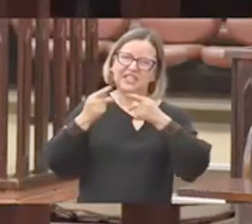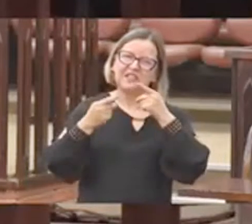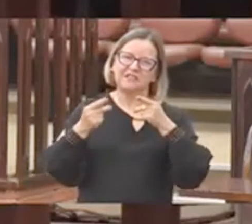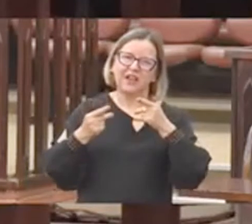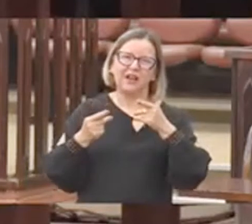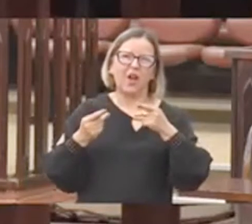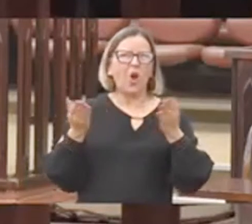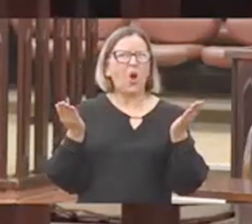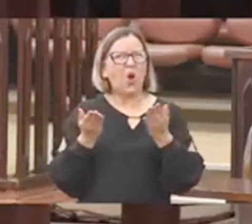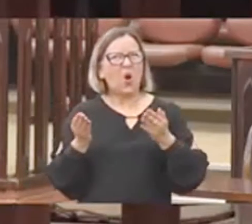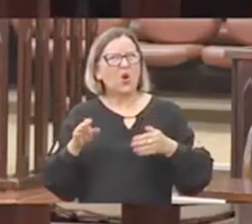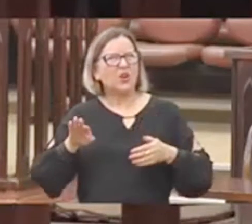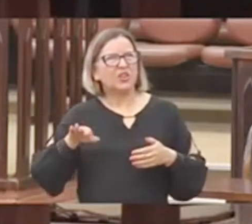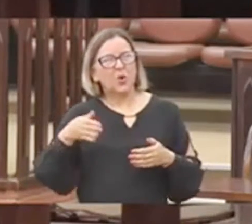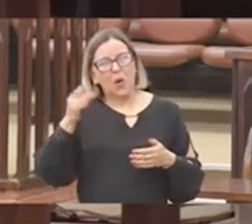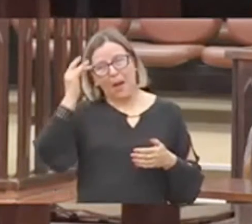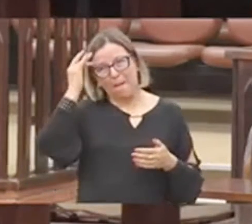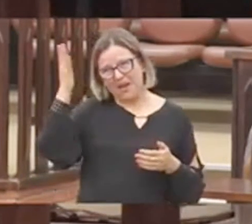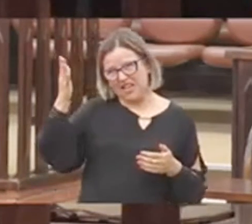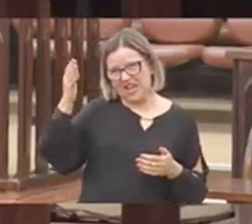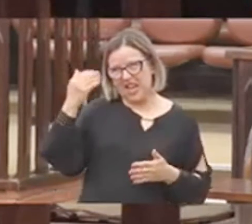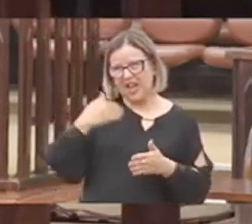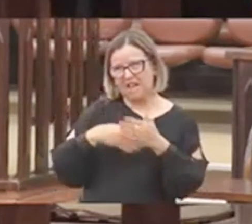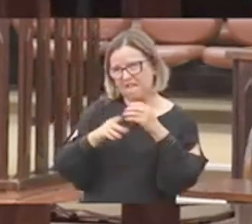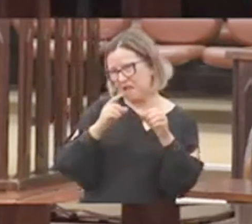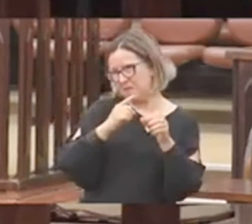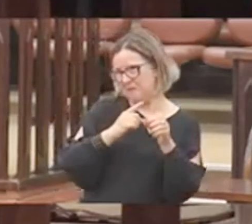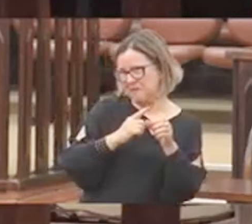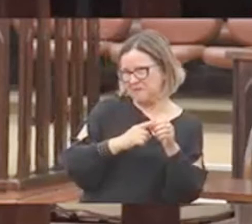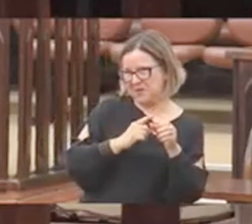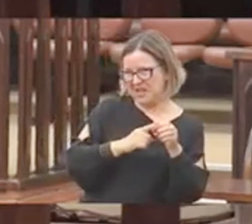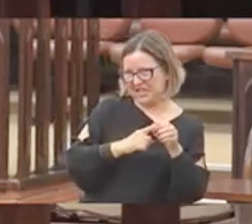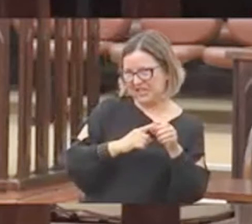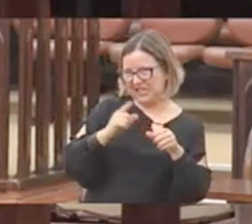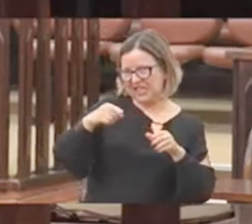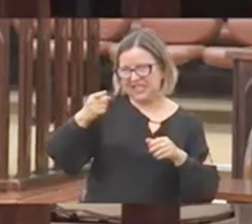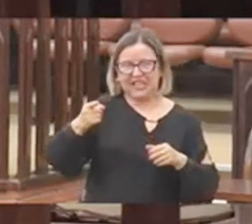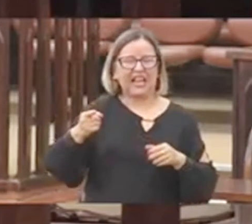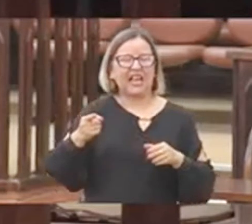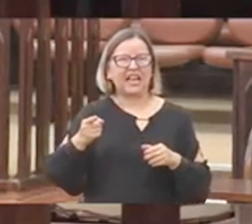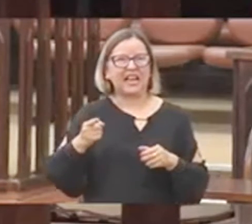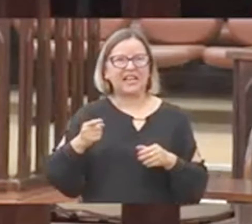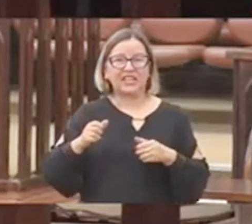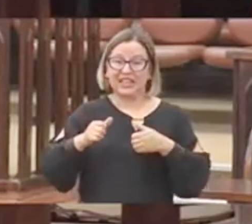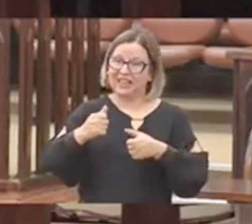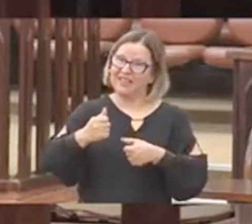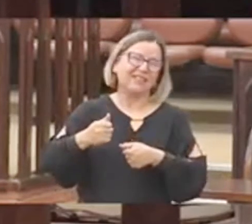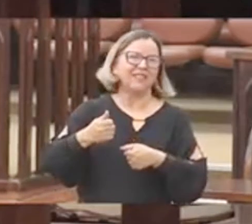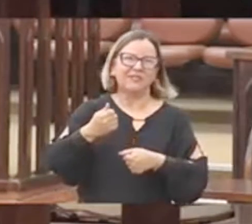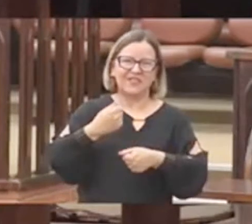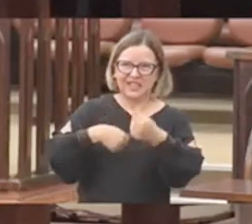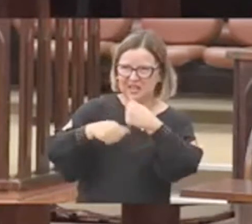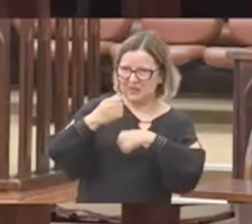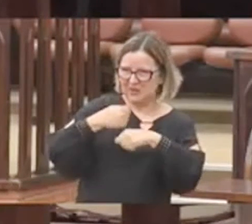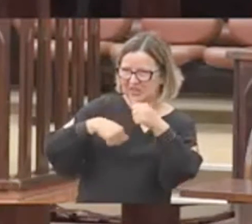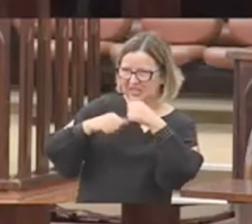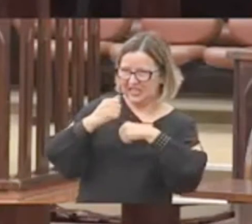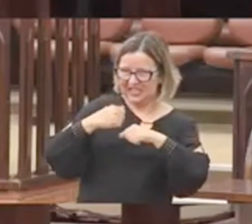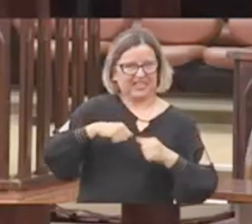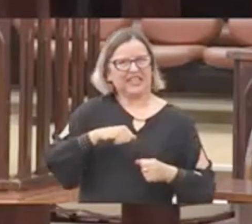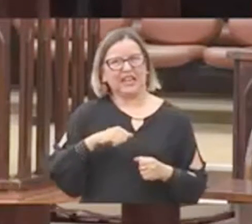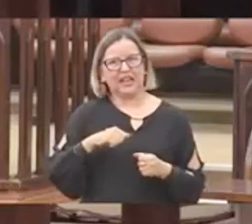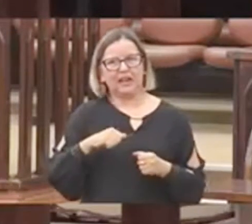passaremos um ano, e negociaremos e teremos lucros. Vós não sabeis o que sucederá